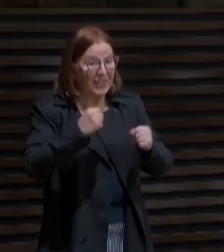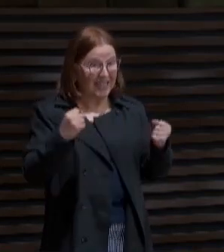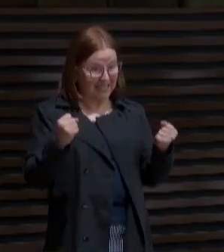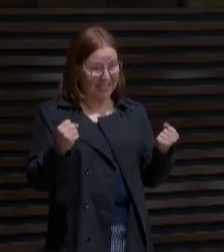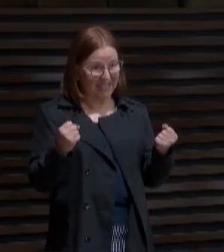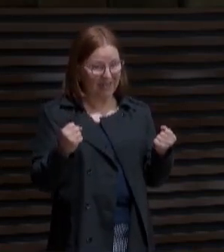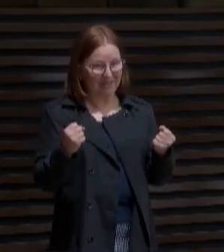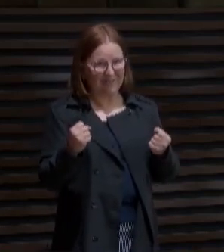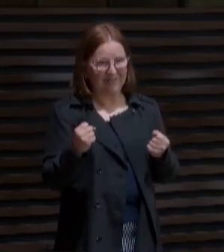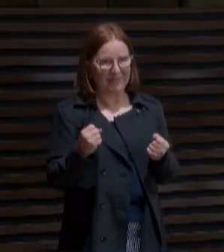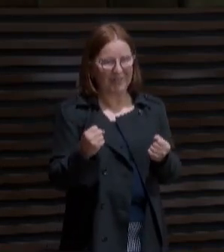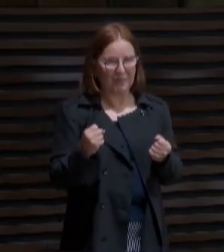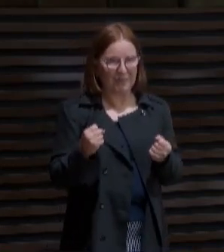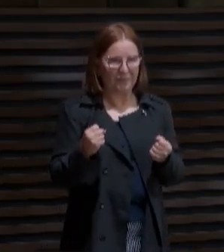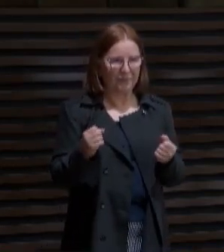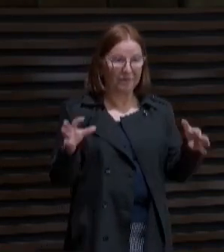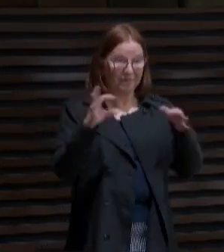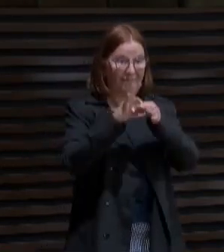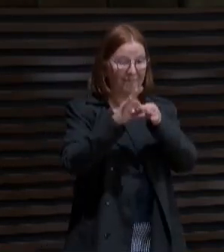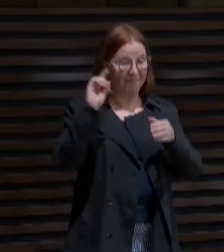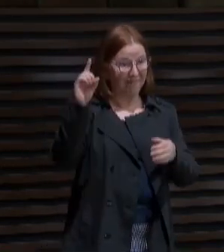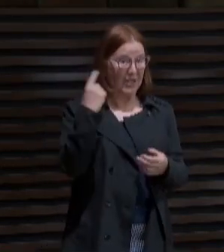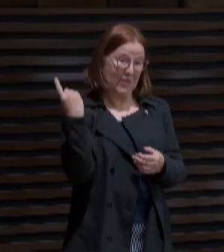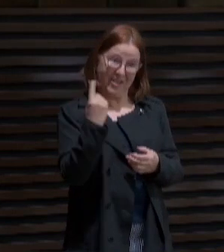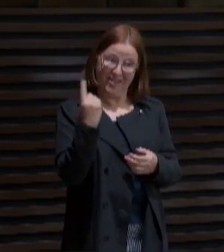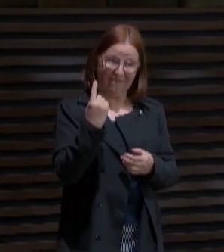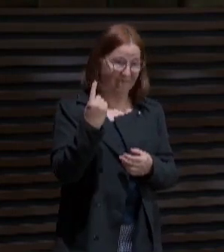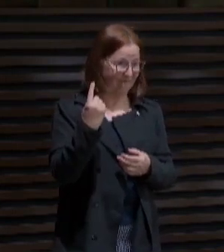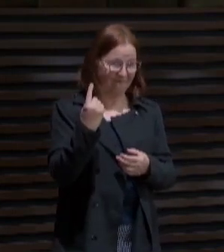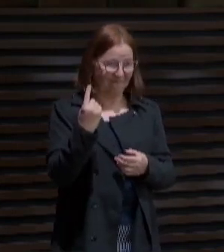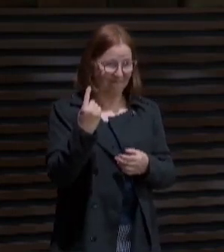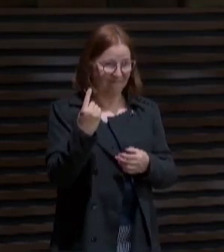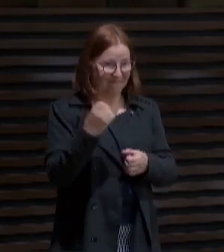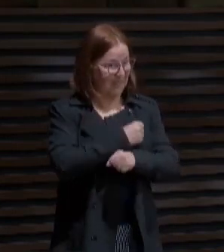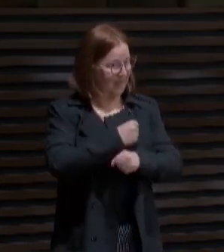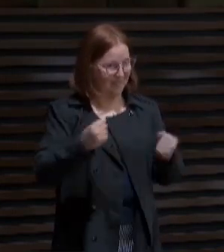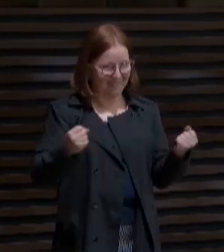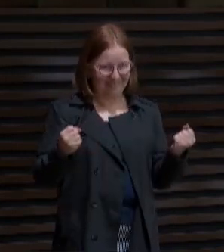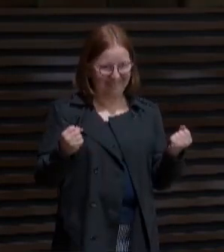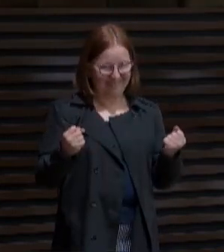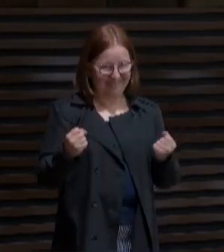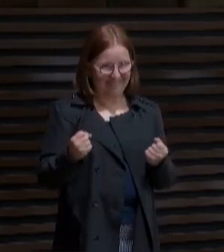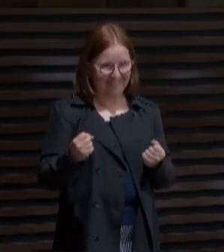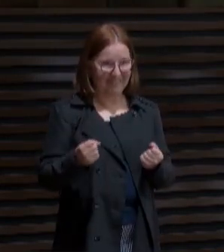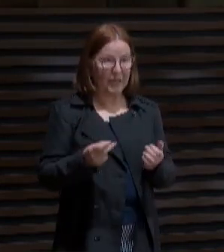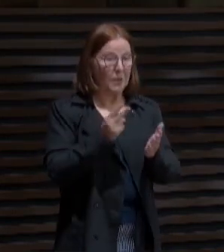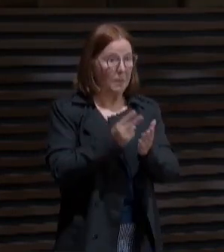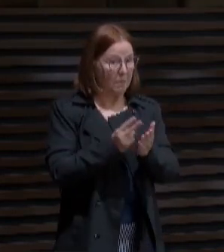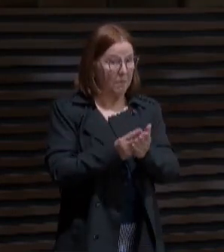abordar este assunto da reconciliação por si mesmos. Não tem como você fazer isso, mesmo que